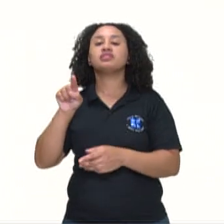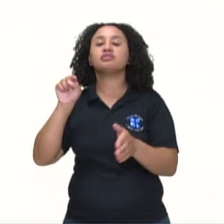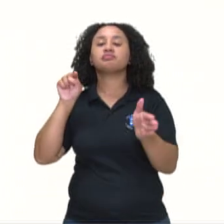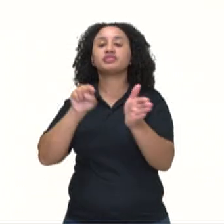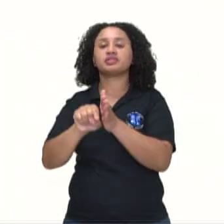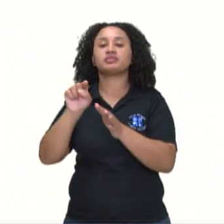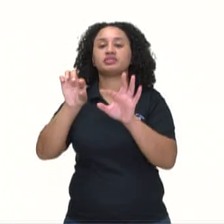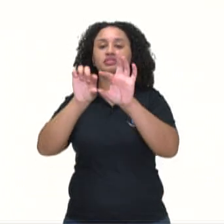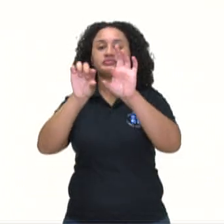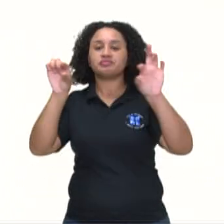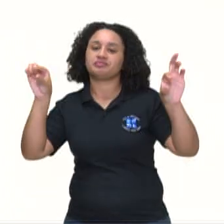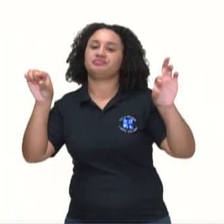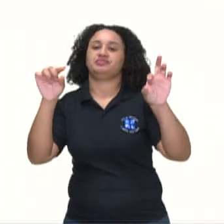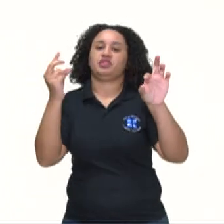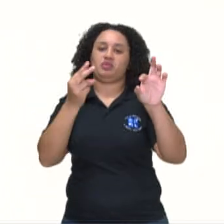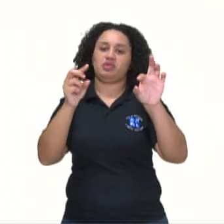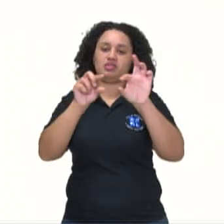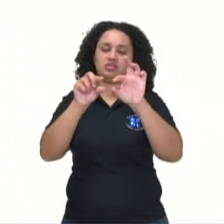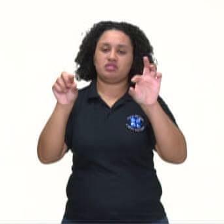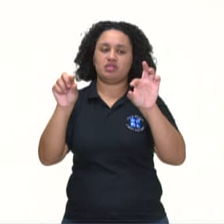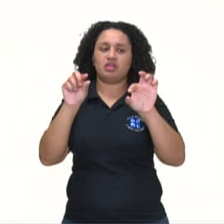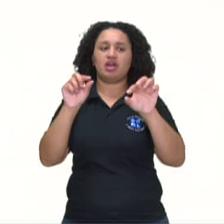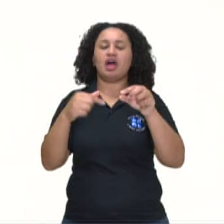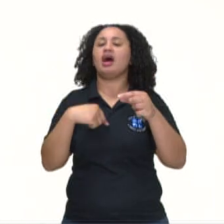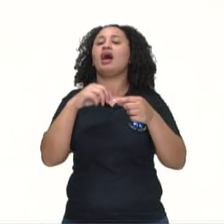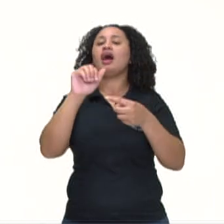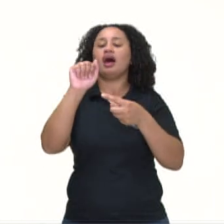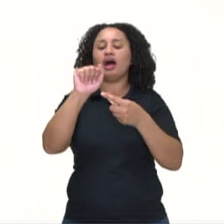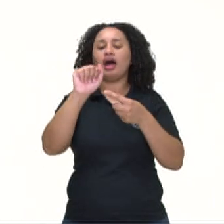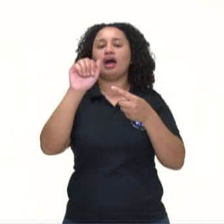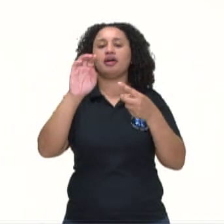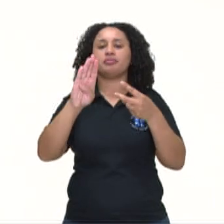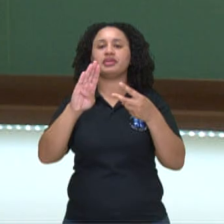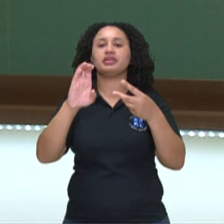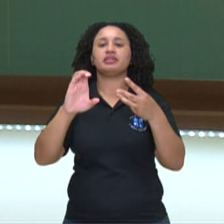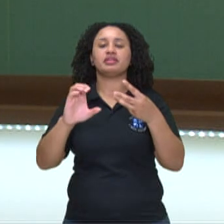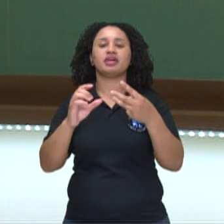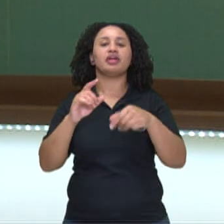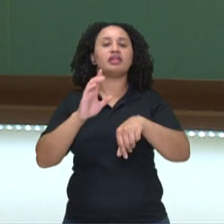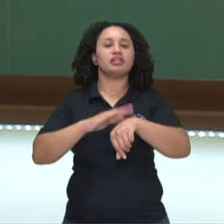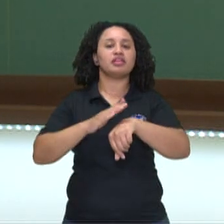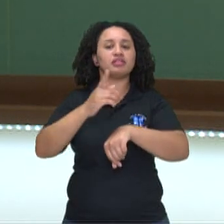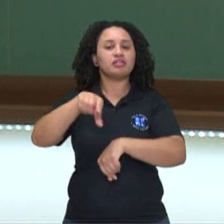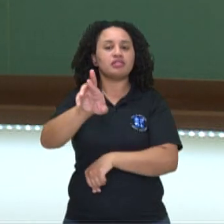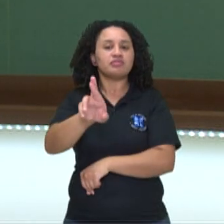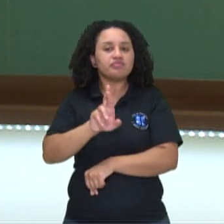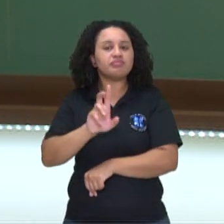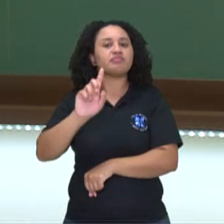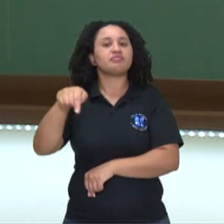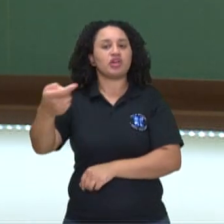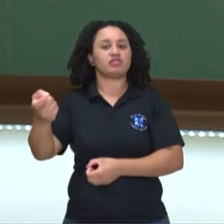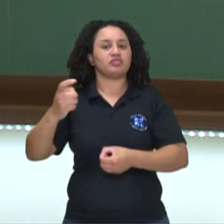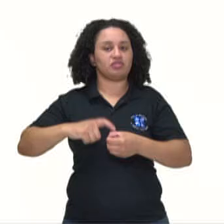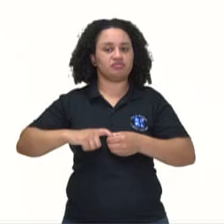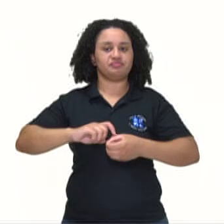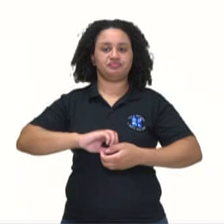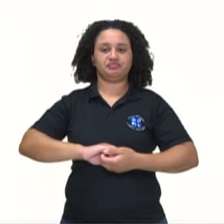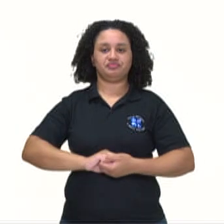works at the bank in downtown seria A, B ou C. Vou dar um tempinho para vocês responderem e a gente já volta.